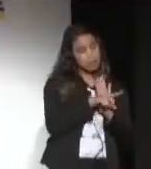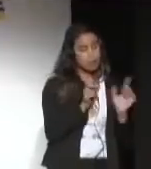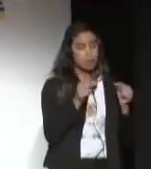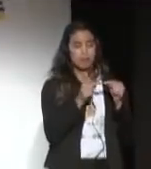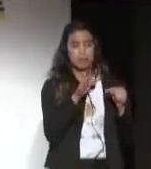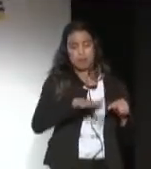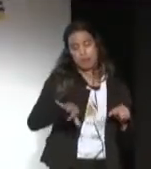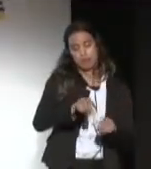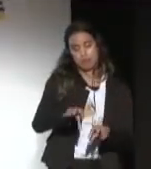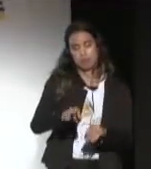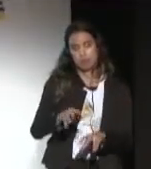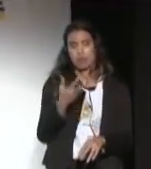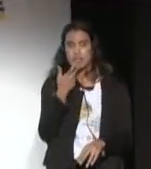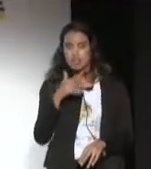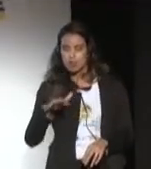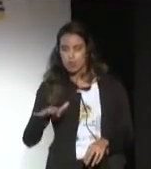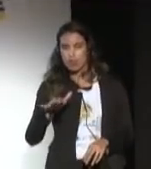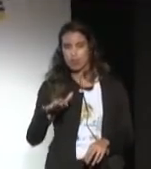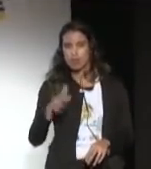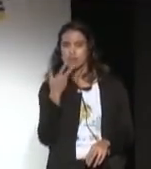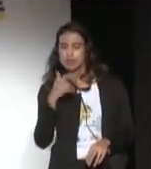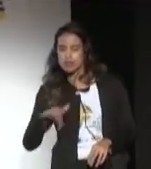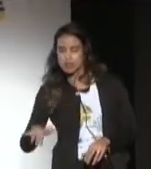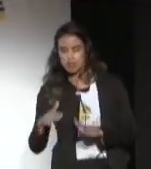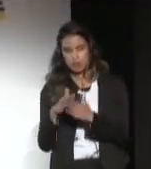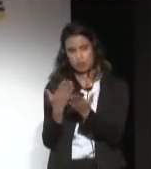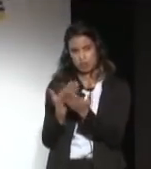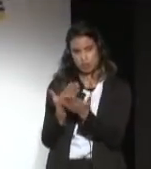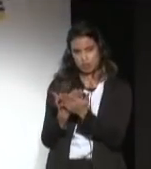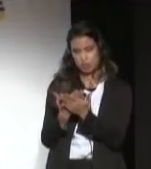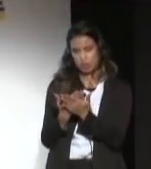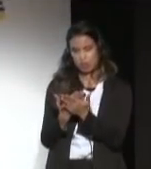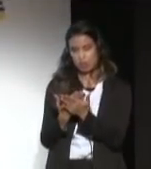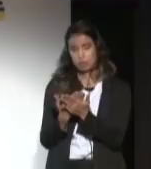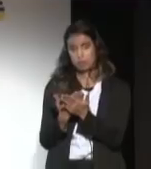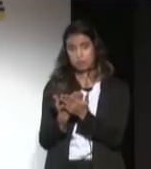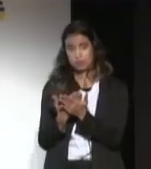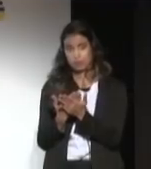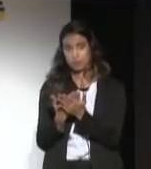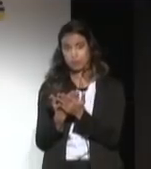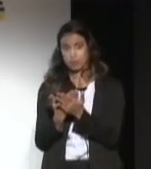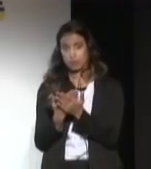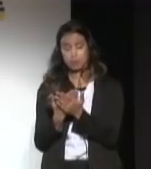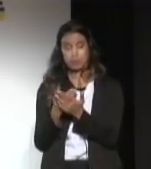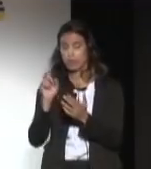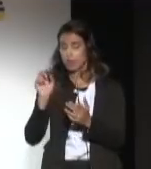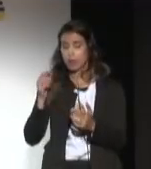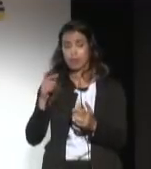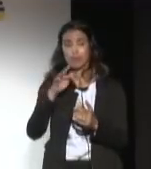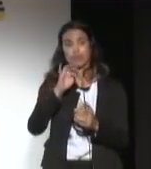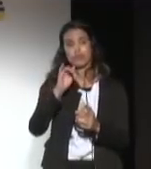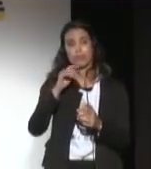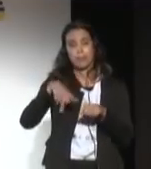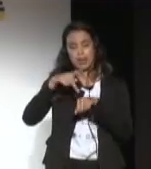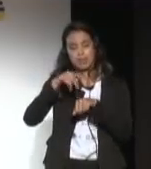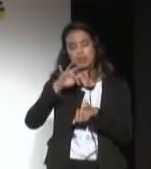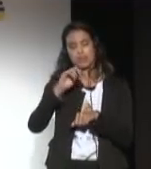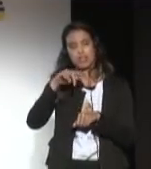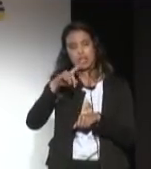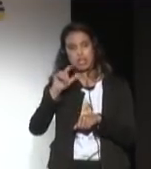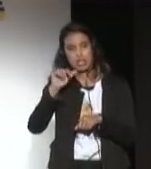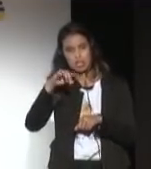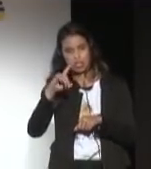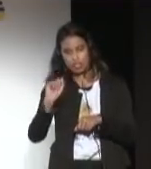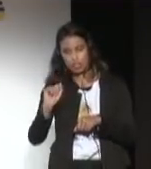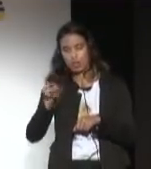O ensino na escola primária é a profissão mais valorizada para jovens na Finlândia. Só 1/10 das pessoas